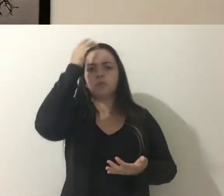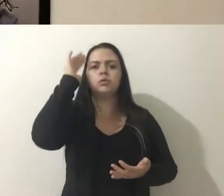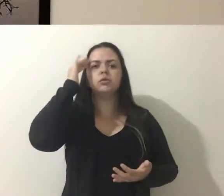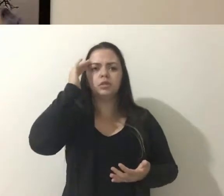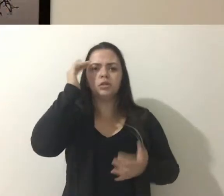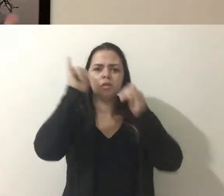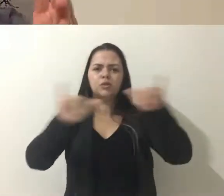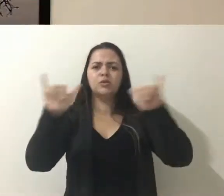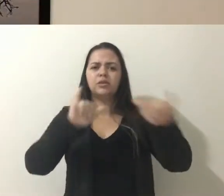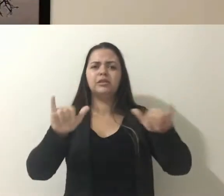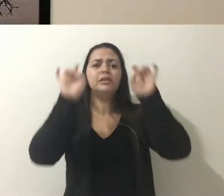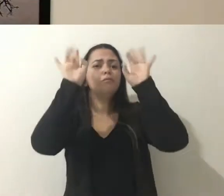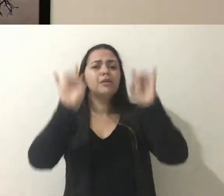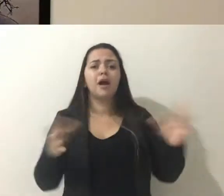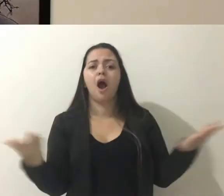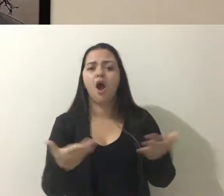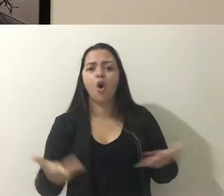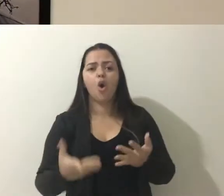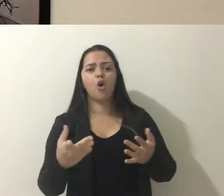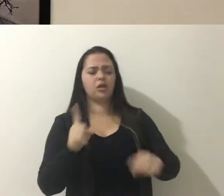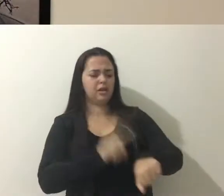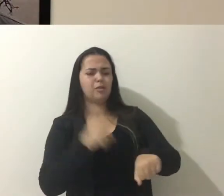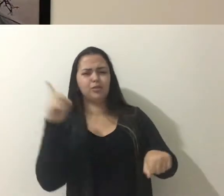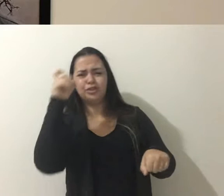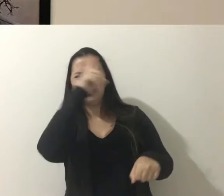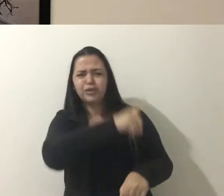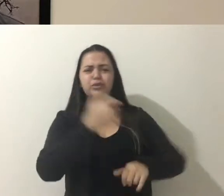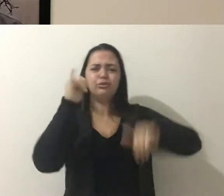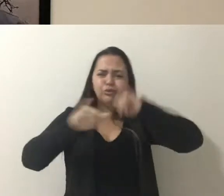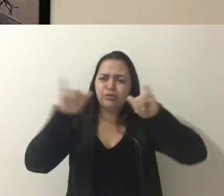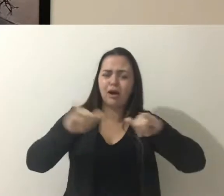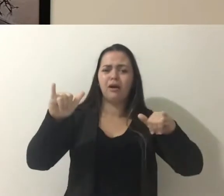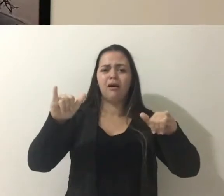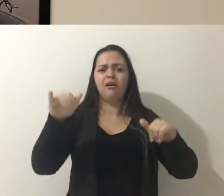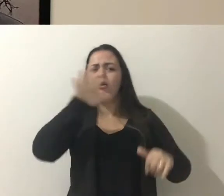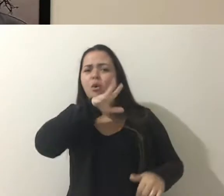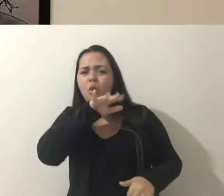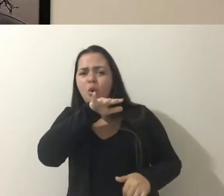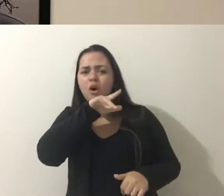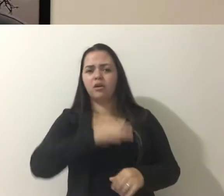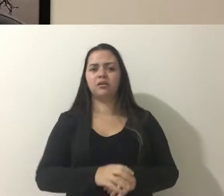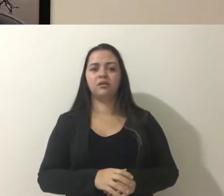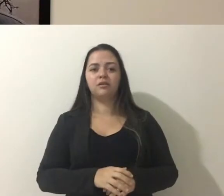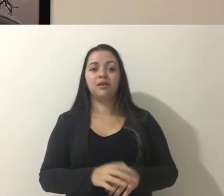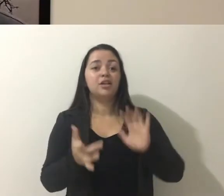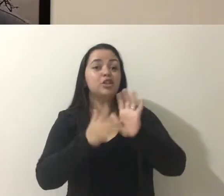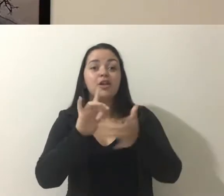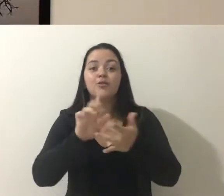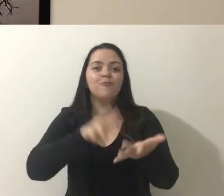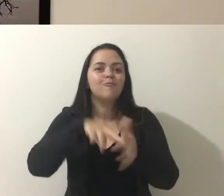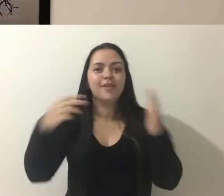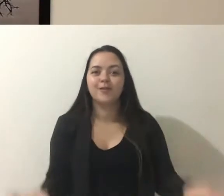em dias de notícias ruins. Deixa eu dizer para você, neste dia, neste momento, Jesus ressuscitou, Ele